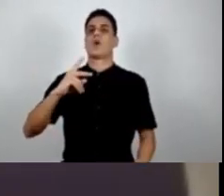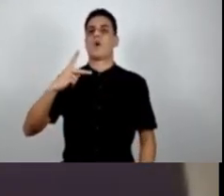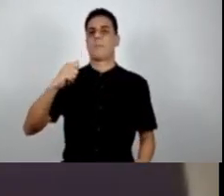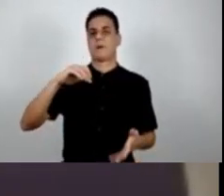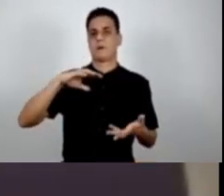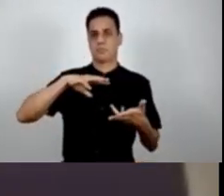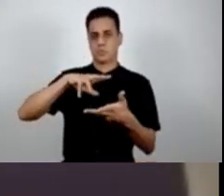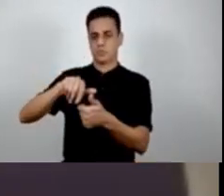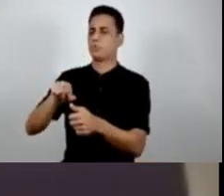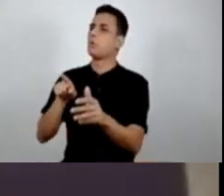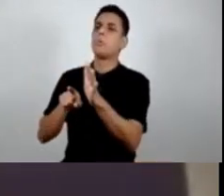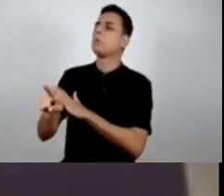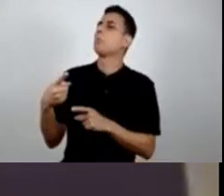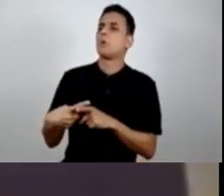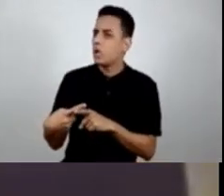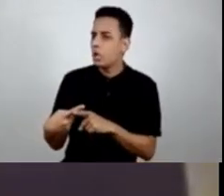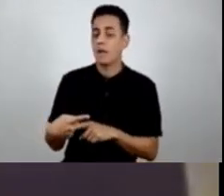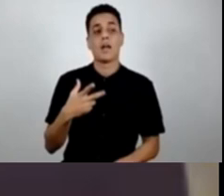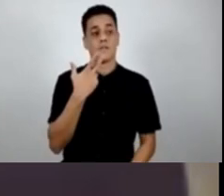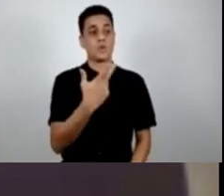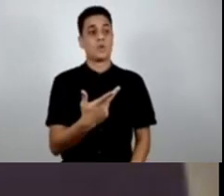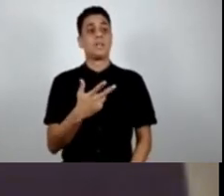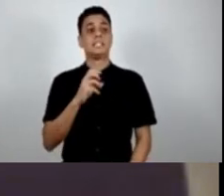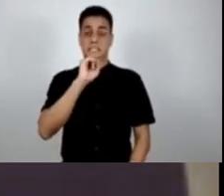eles me dizem, se eu falo ao editor do New York